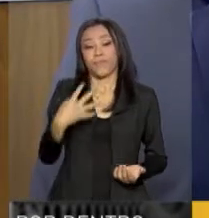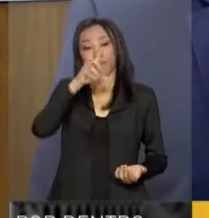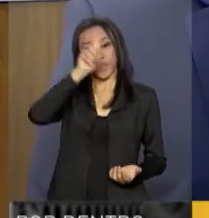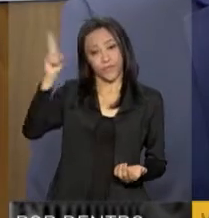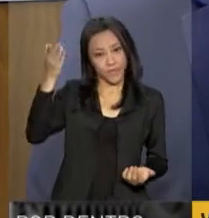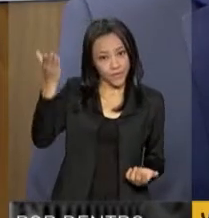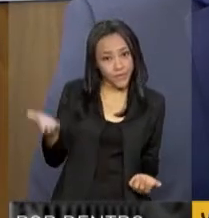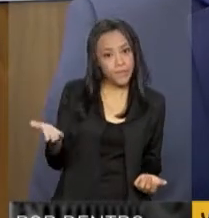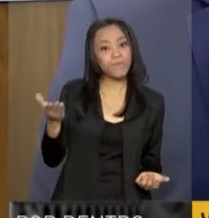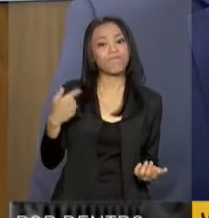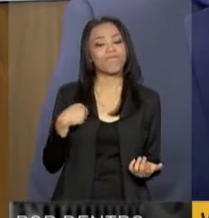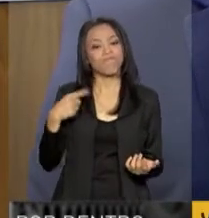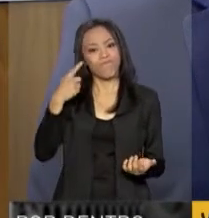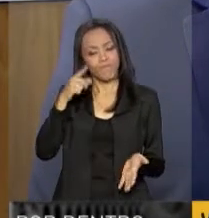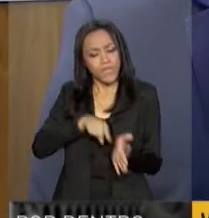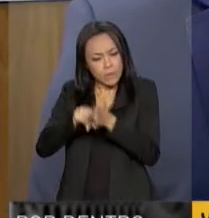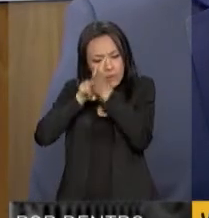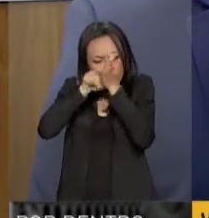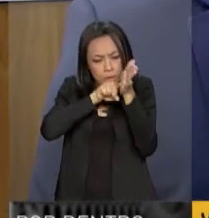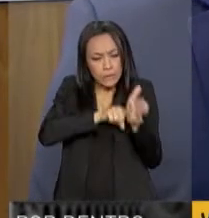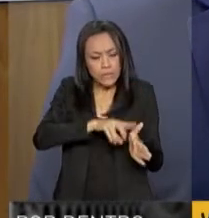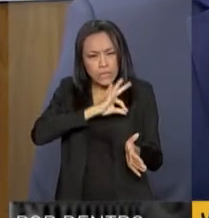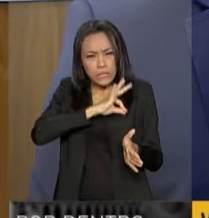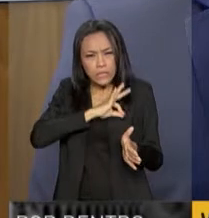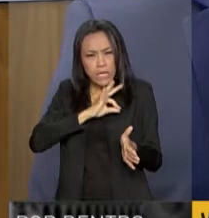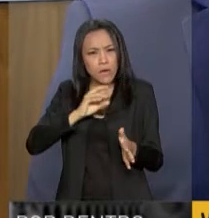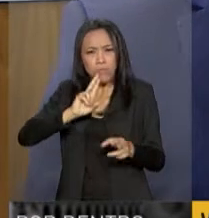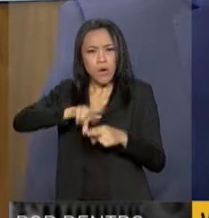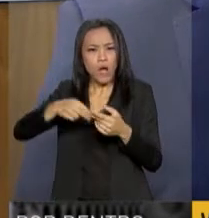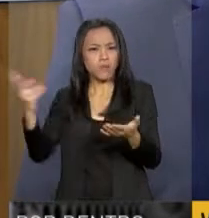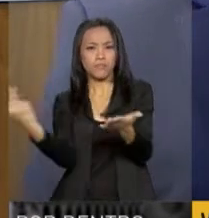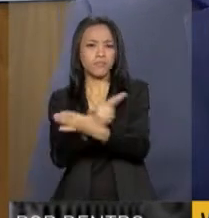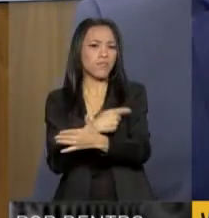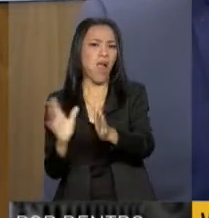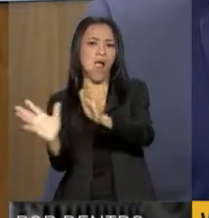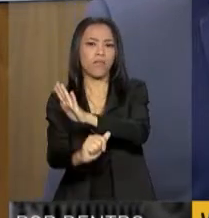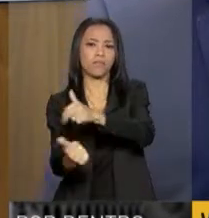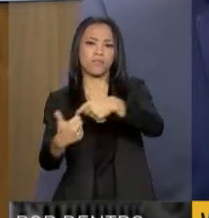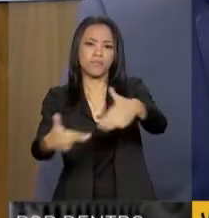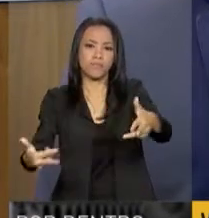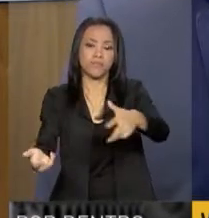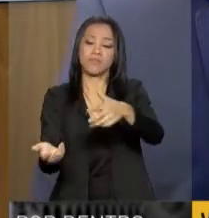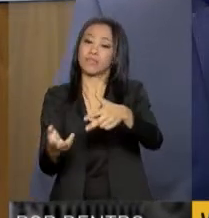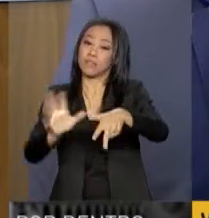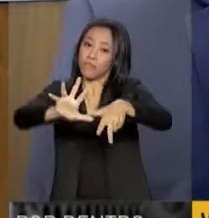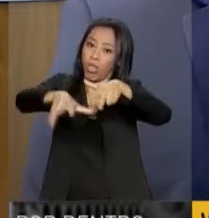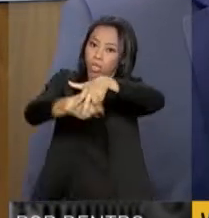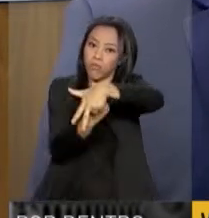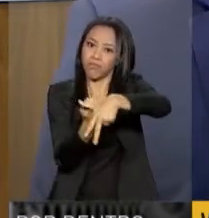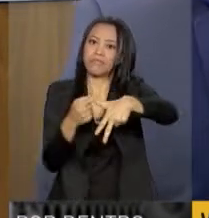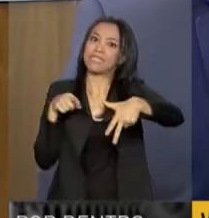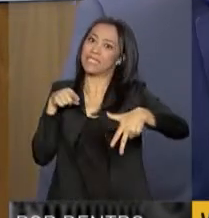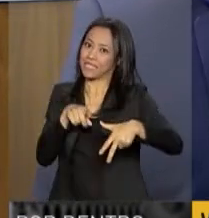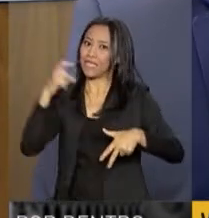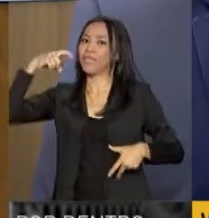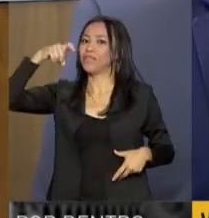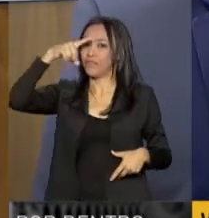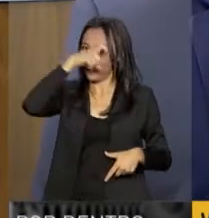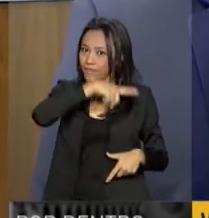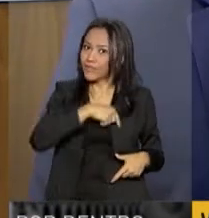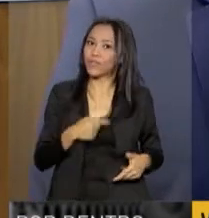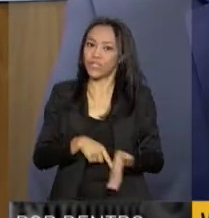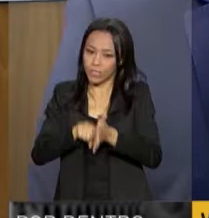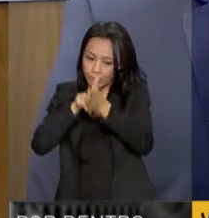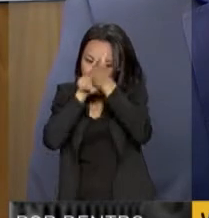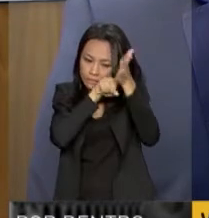realizar uma investigação de casos de corrupção não é fácil a corrupção por si só ela já é um crime difícil de investigar